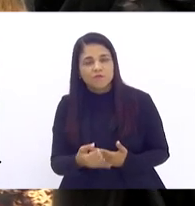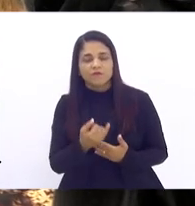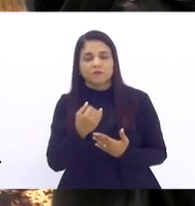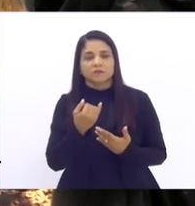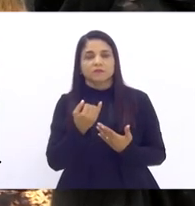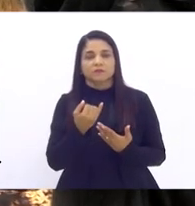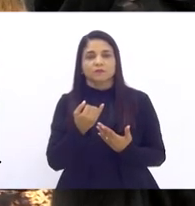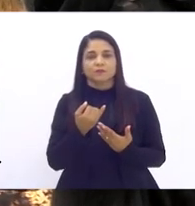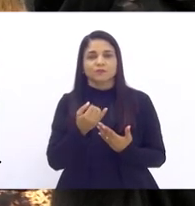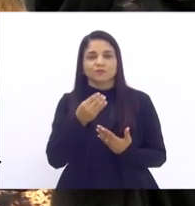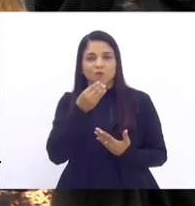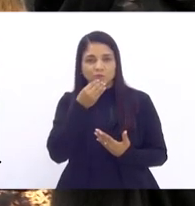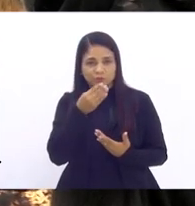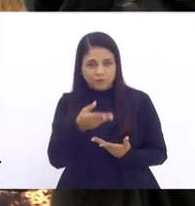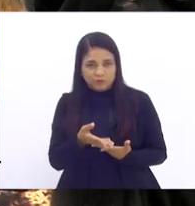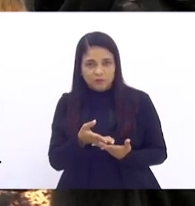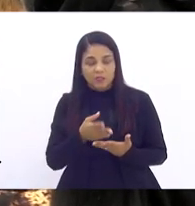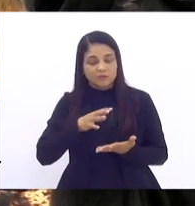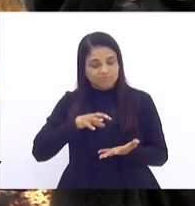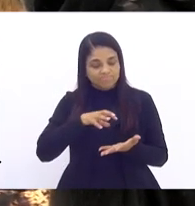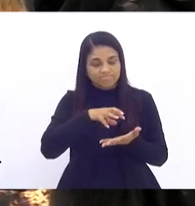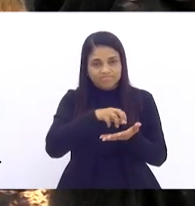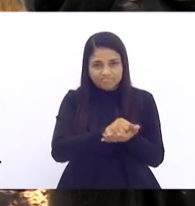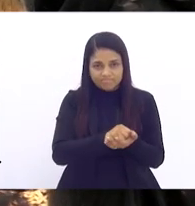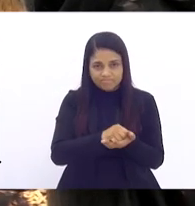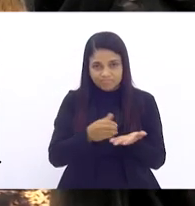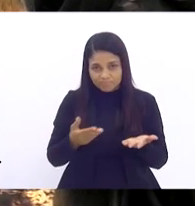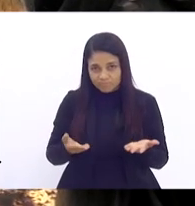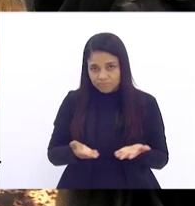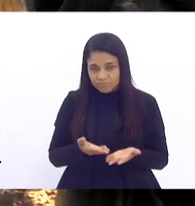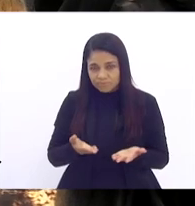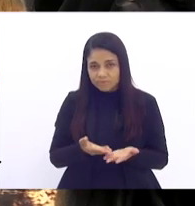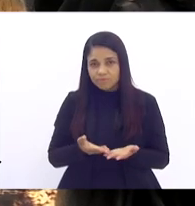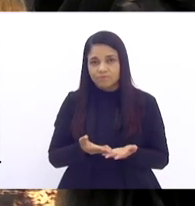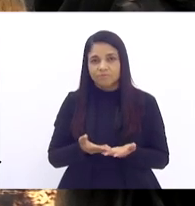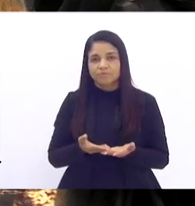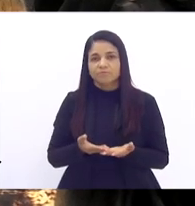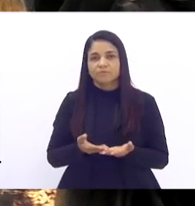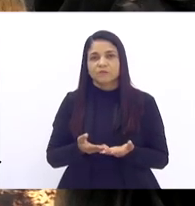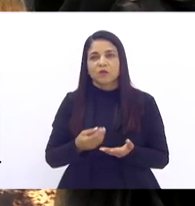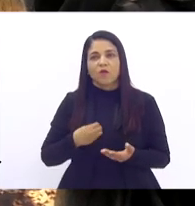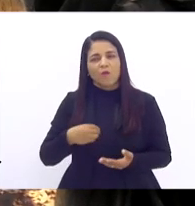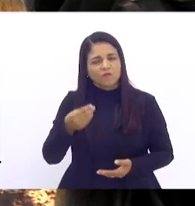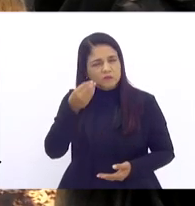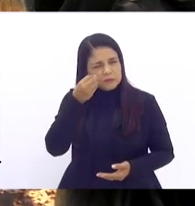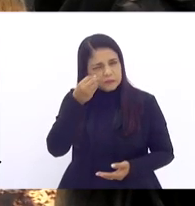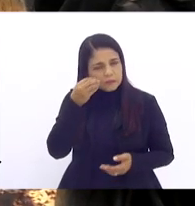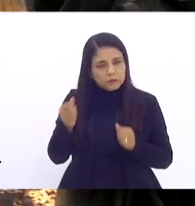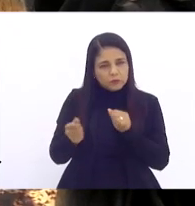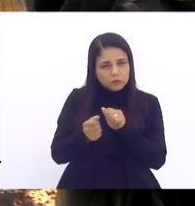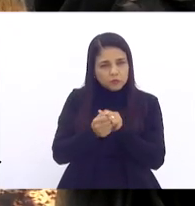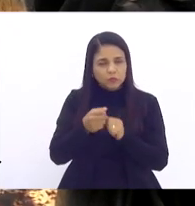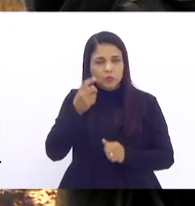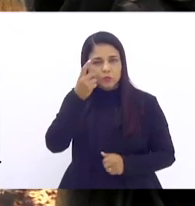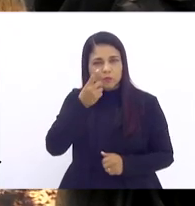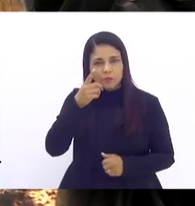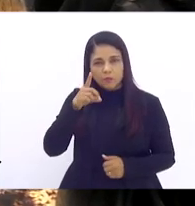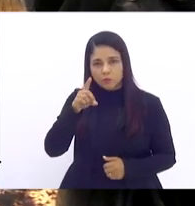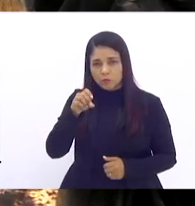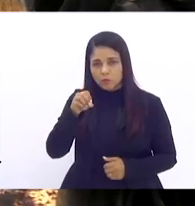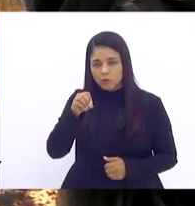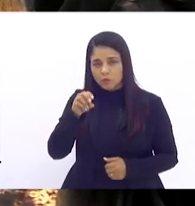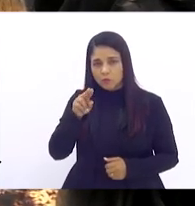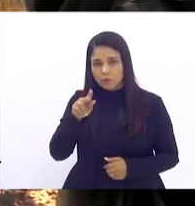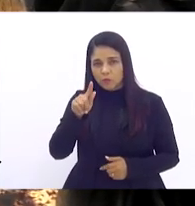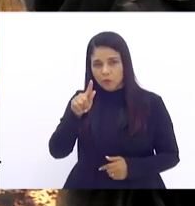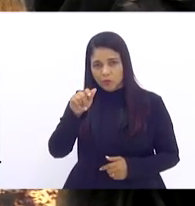deixar isso aqui registrado e uma coisa que a gente vem tentando aqui junto com o deputado Douglas e outros